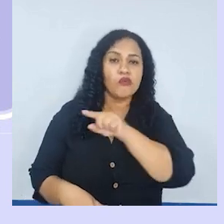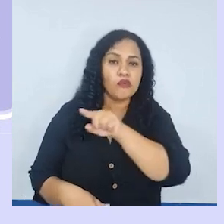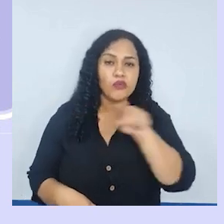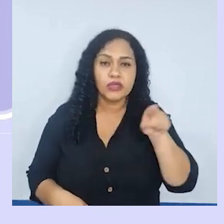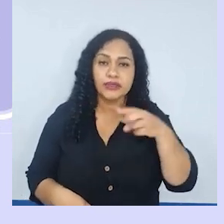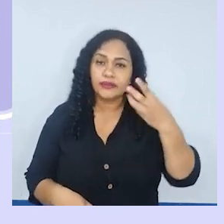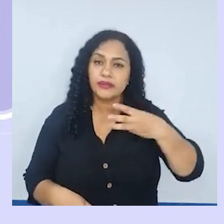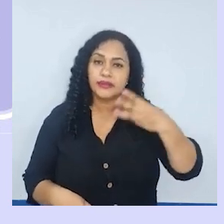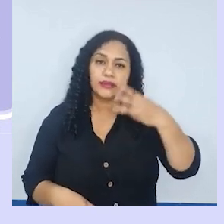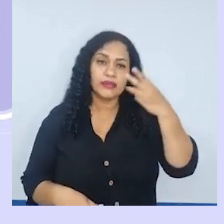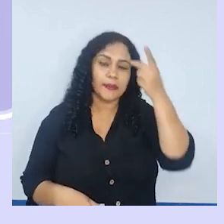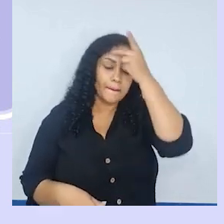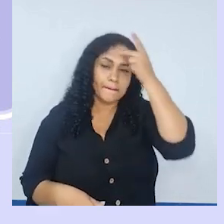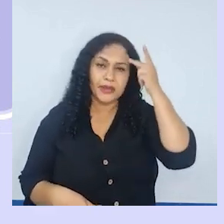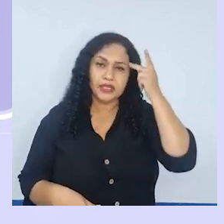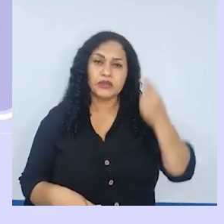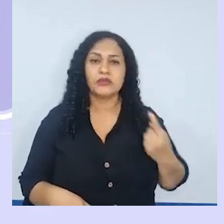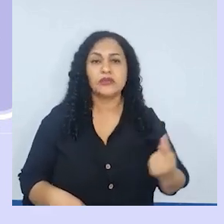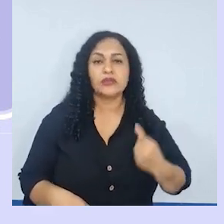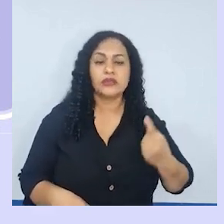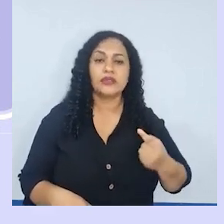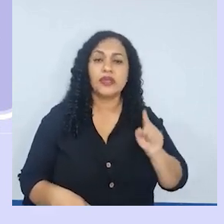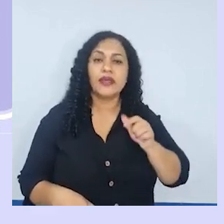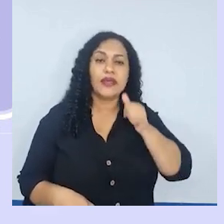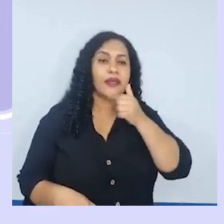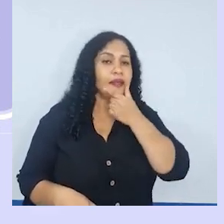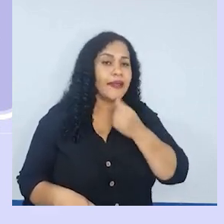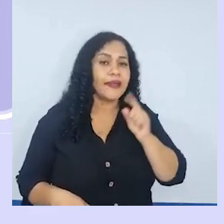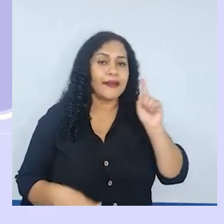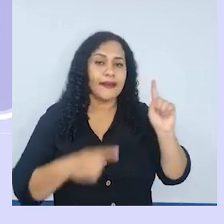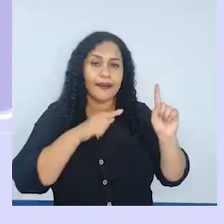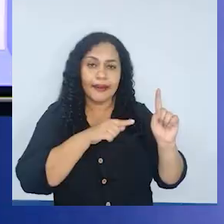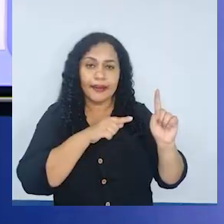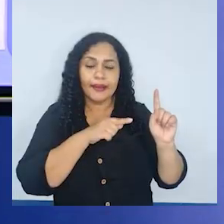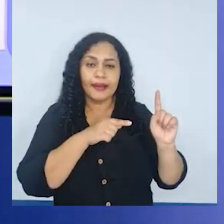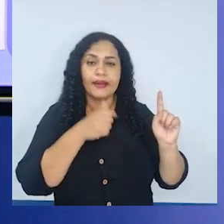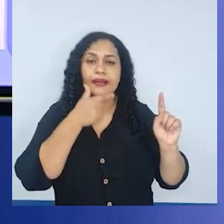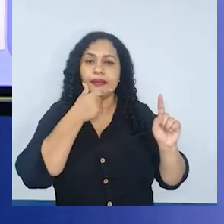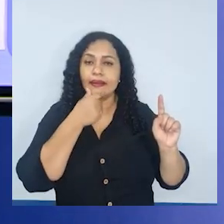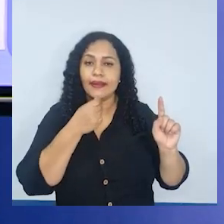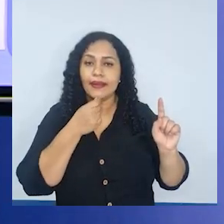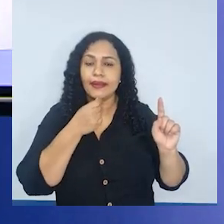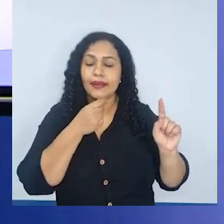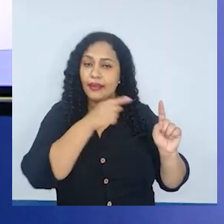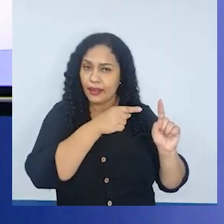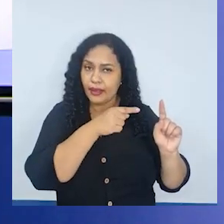pessoa, singular, ele e ela. E plural, eles e elas.